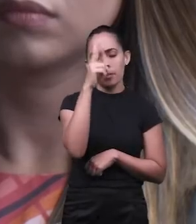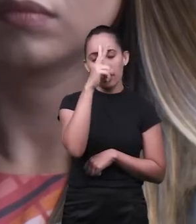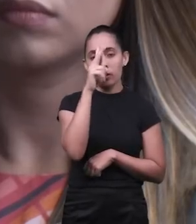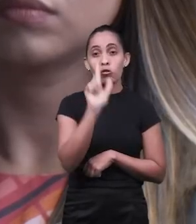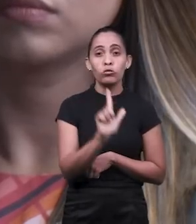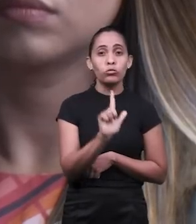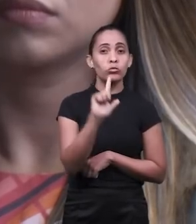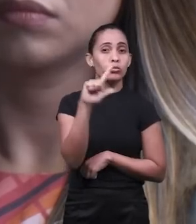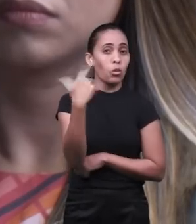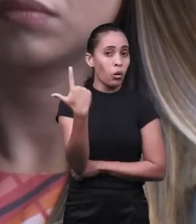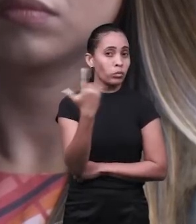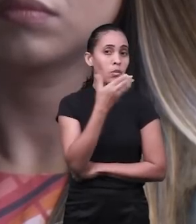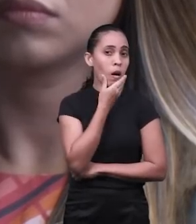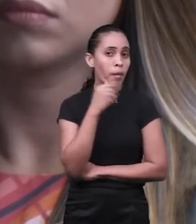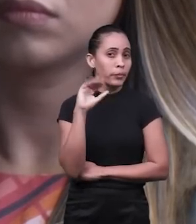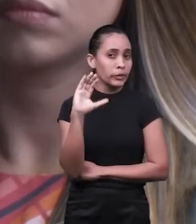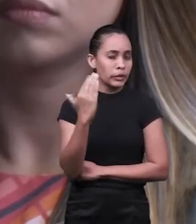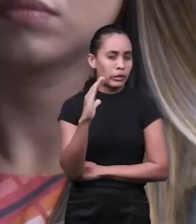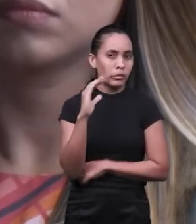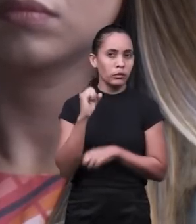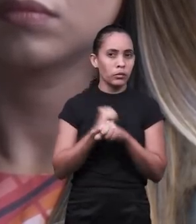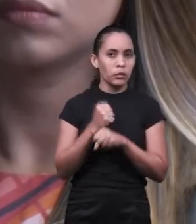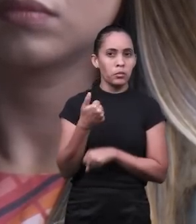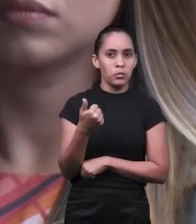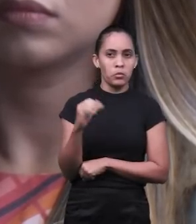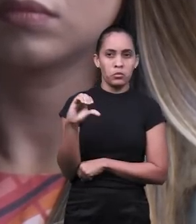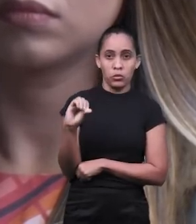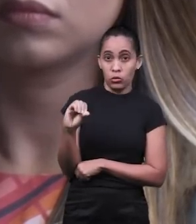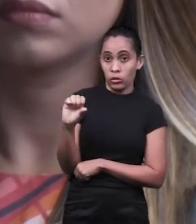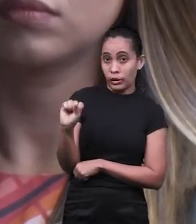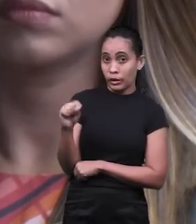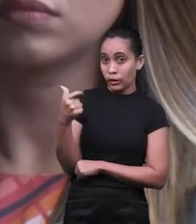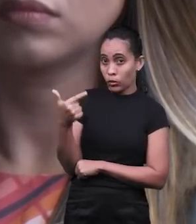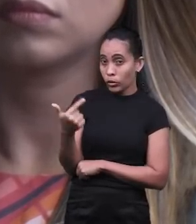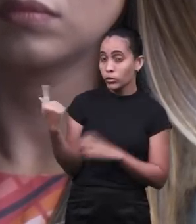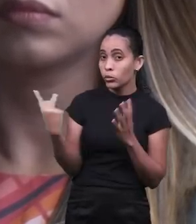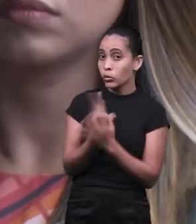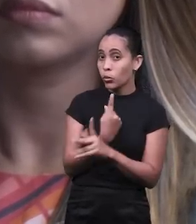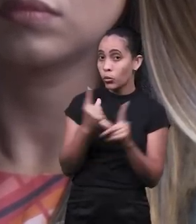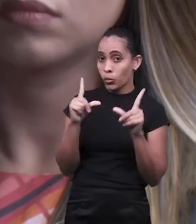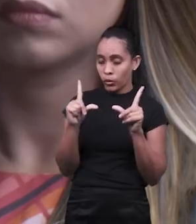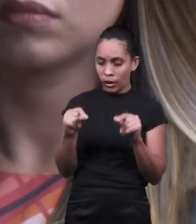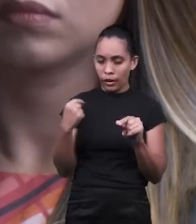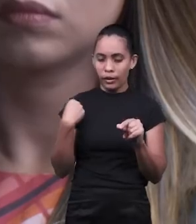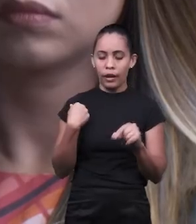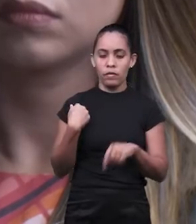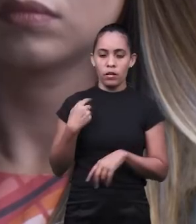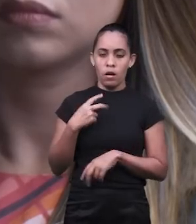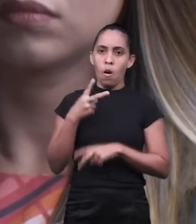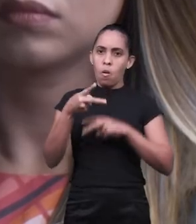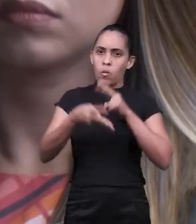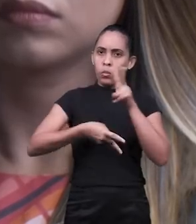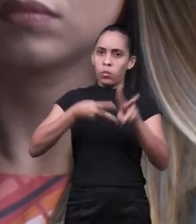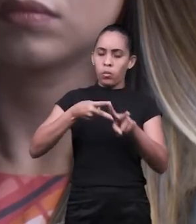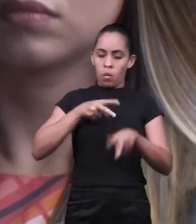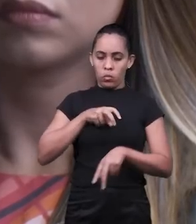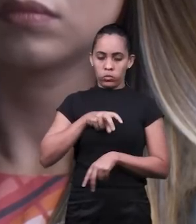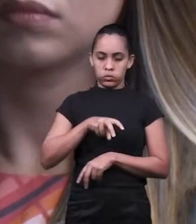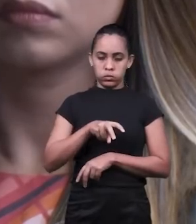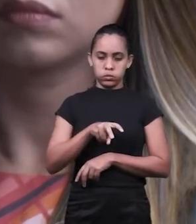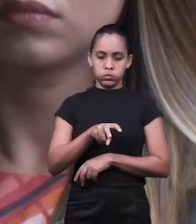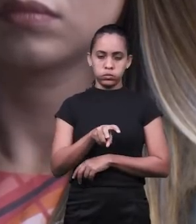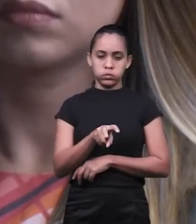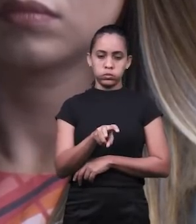Louis Pasteur, que aconteceu no ano de 1892. Ele estava em uma viagem de trem e sentou ao